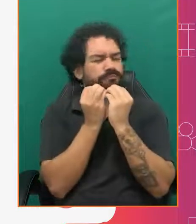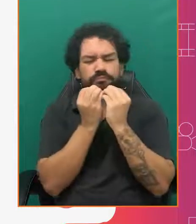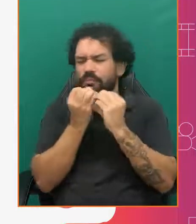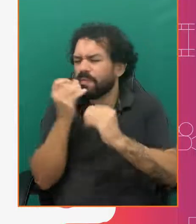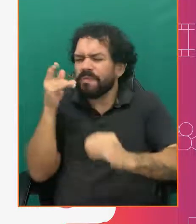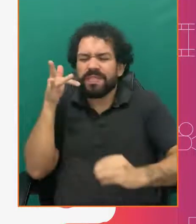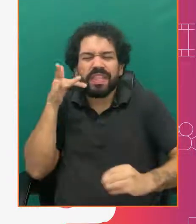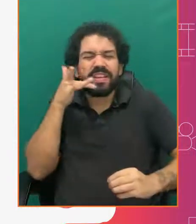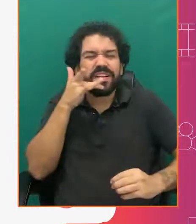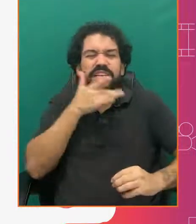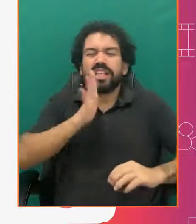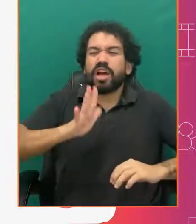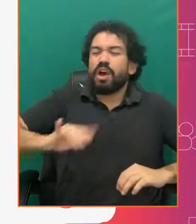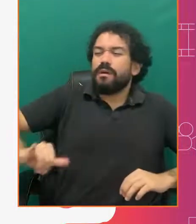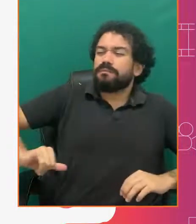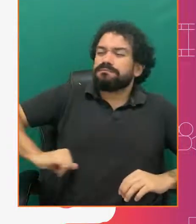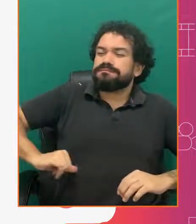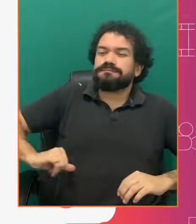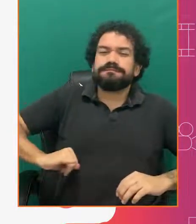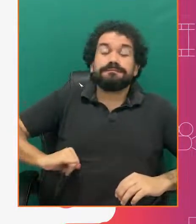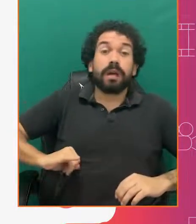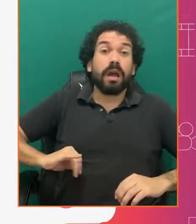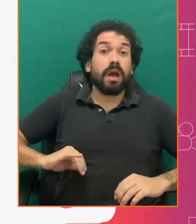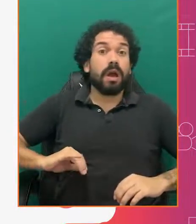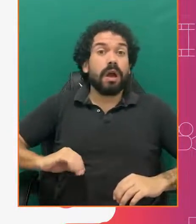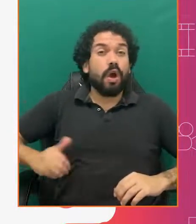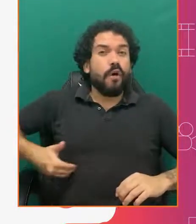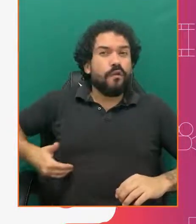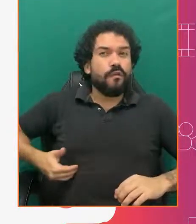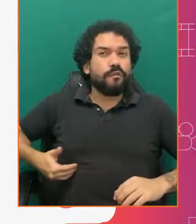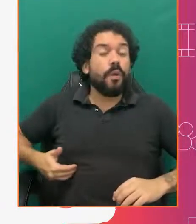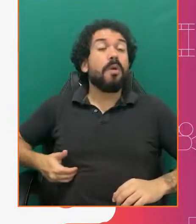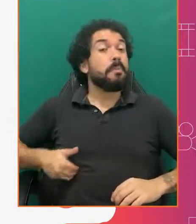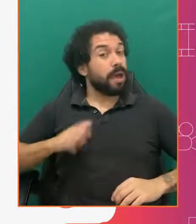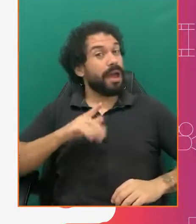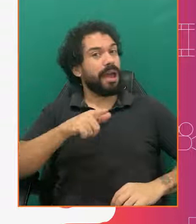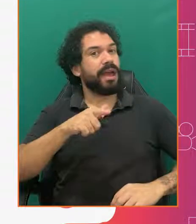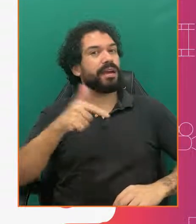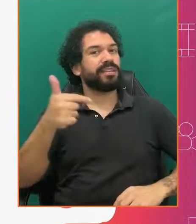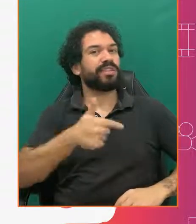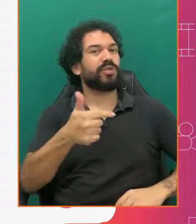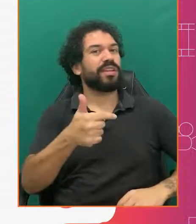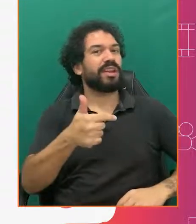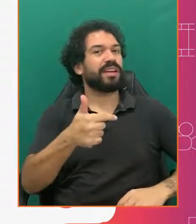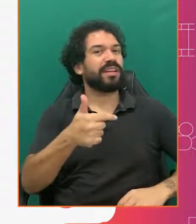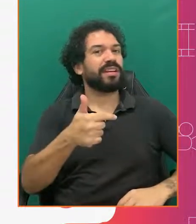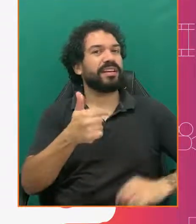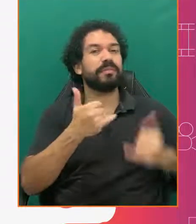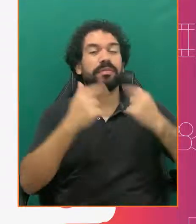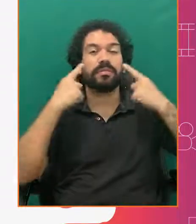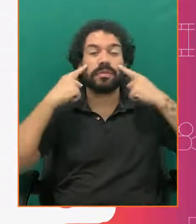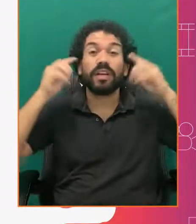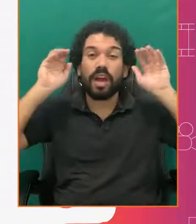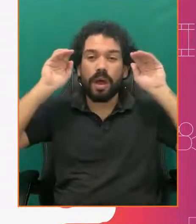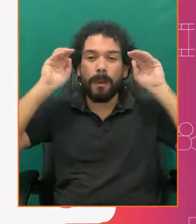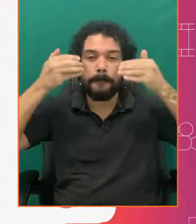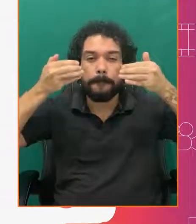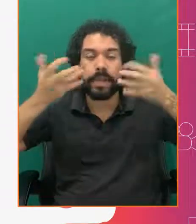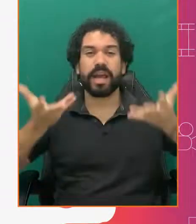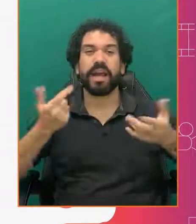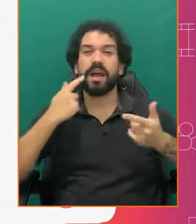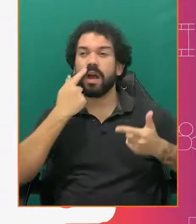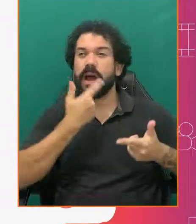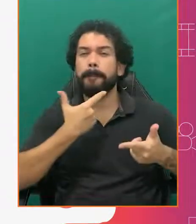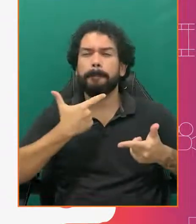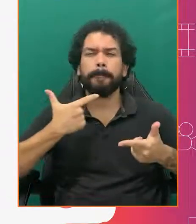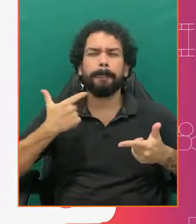está morrendo de fome vai estar principalmente nas ações secundárias, como fechar os olhos,